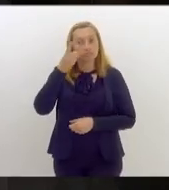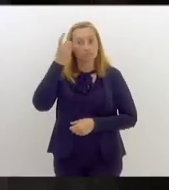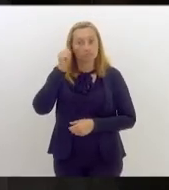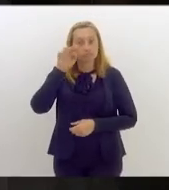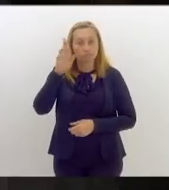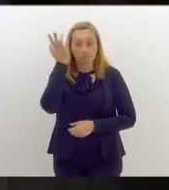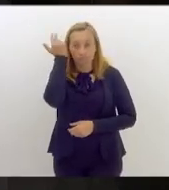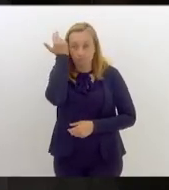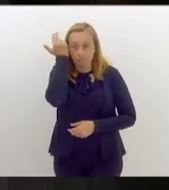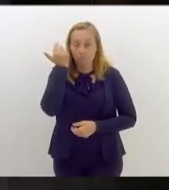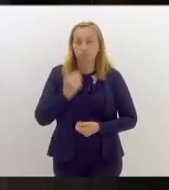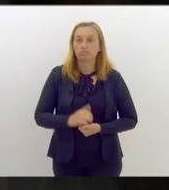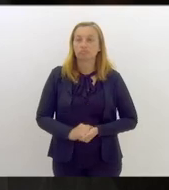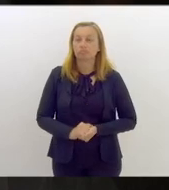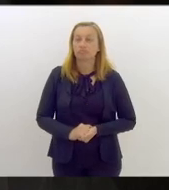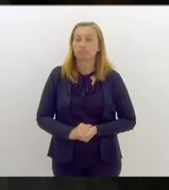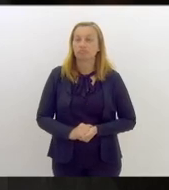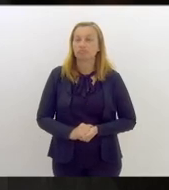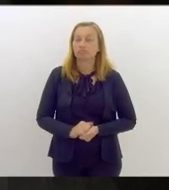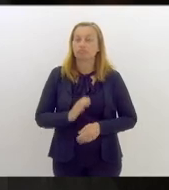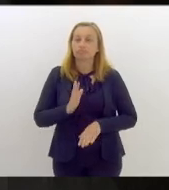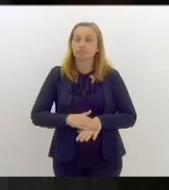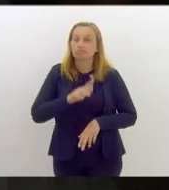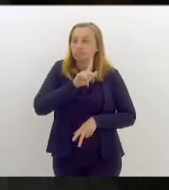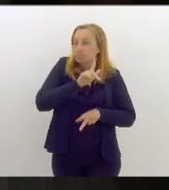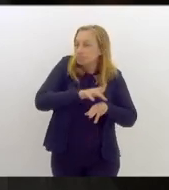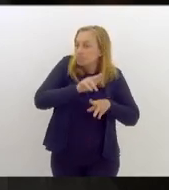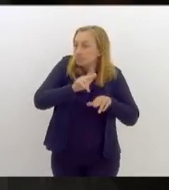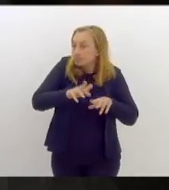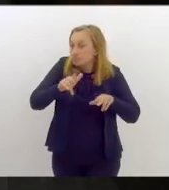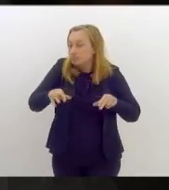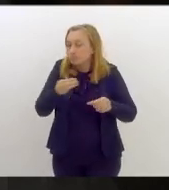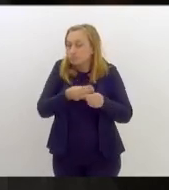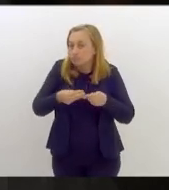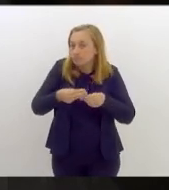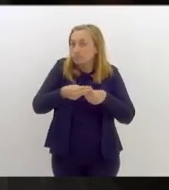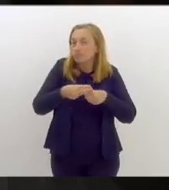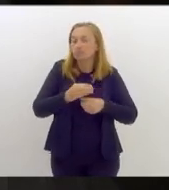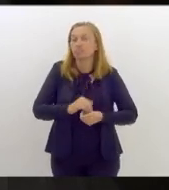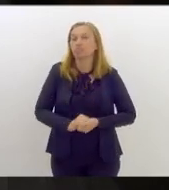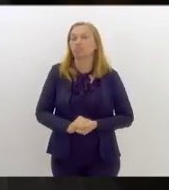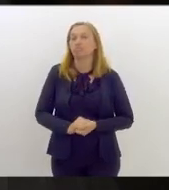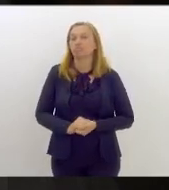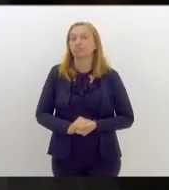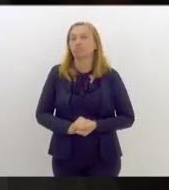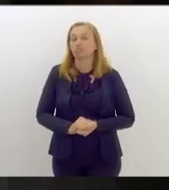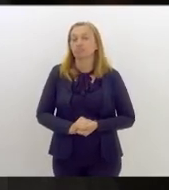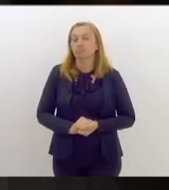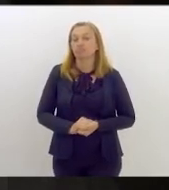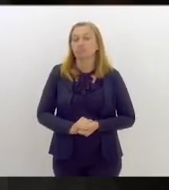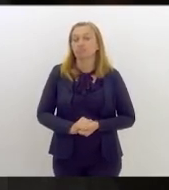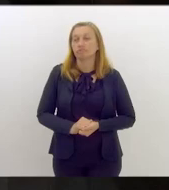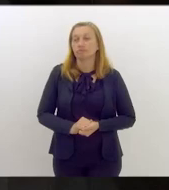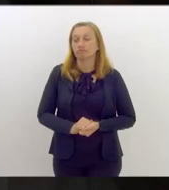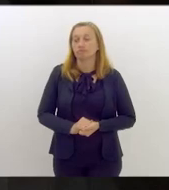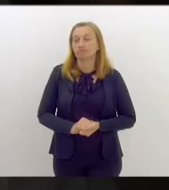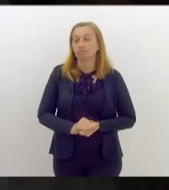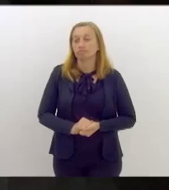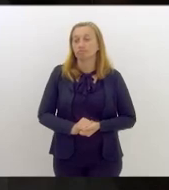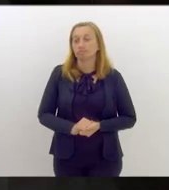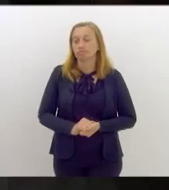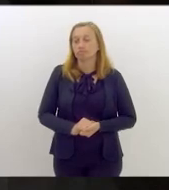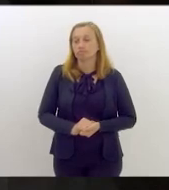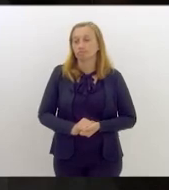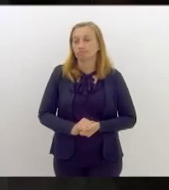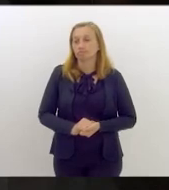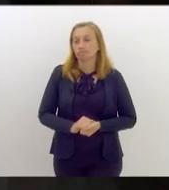Coelho, nos mais diversos municípios, sem convênio com